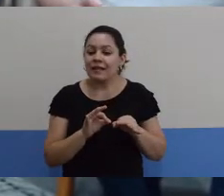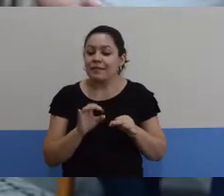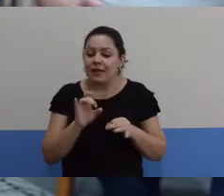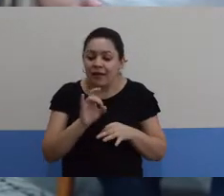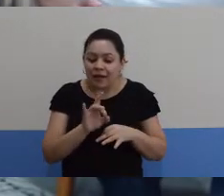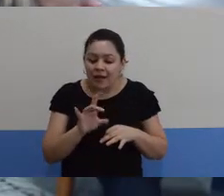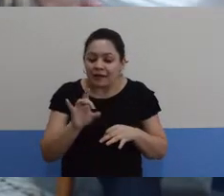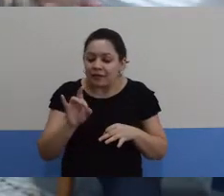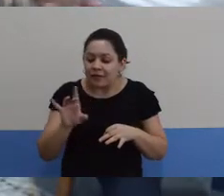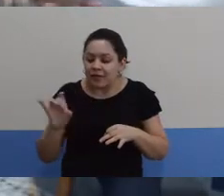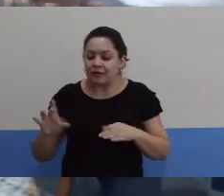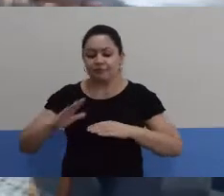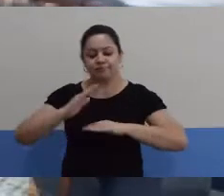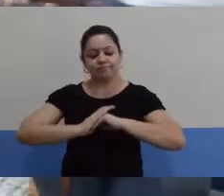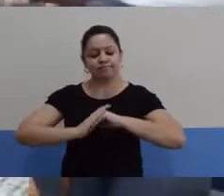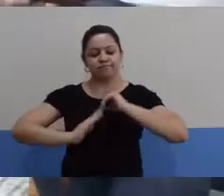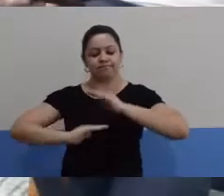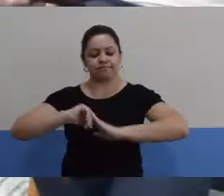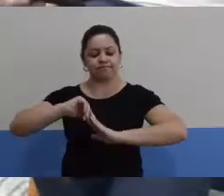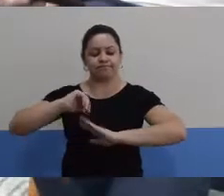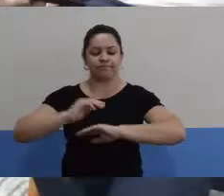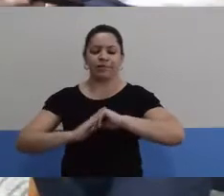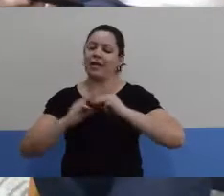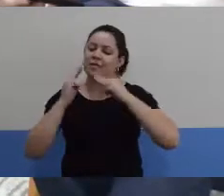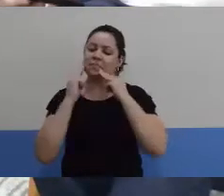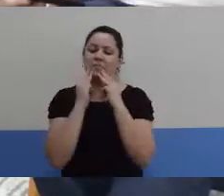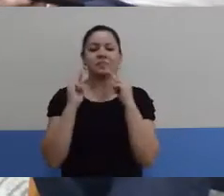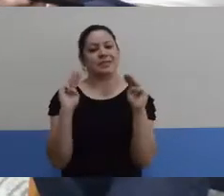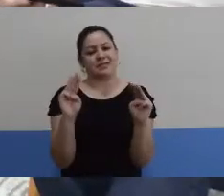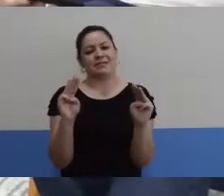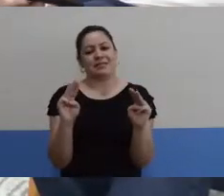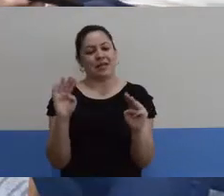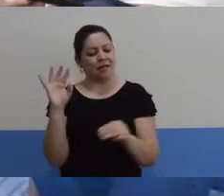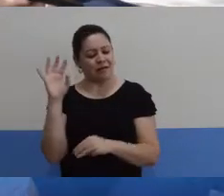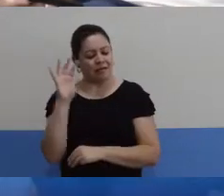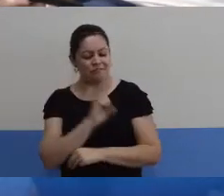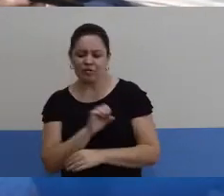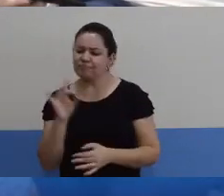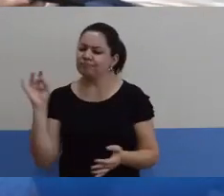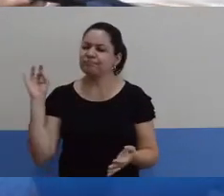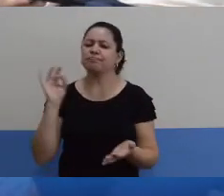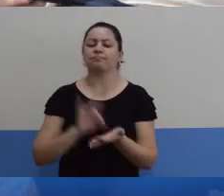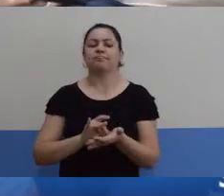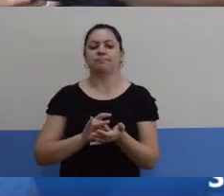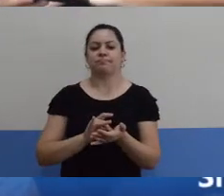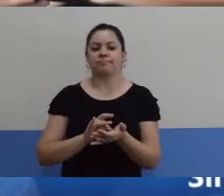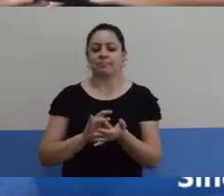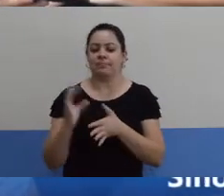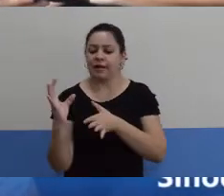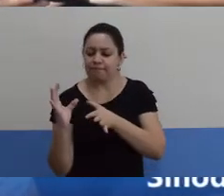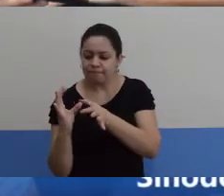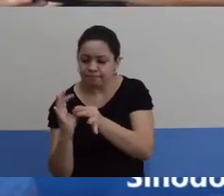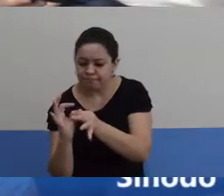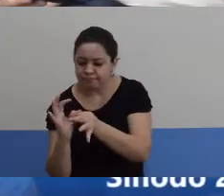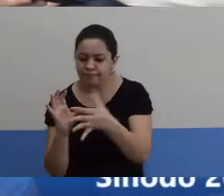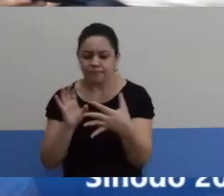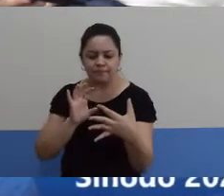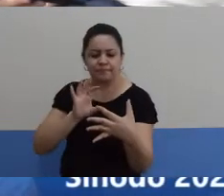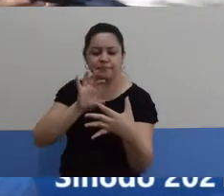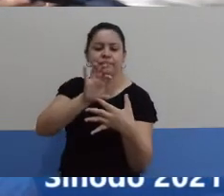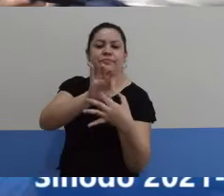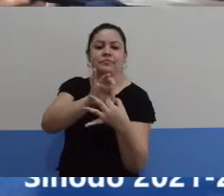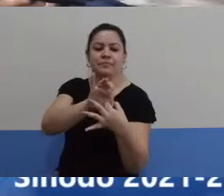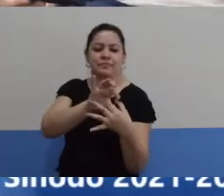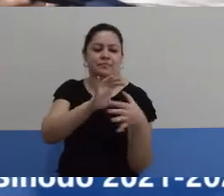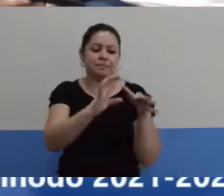preciso fazer com as mãos, tecer manualmente, colocar o amor, fazer esta ponte com as pessoas, né? Seja uma